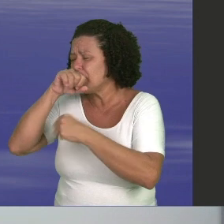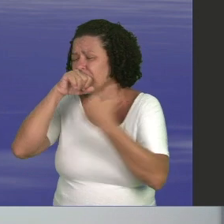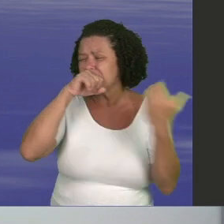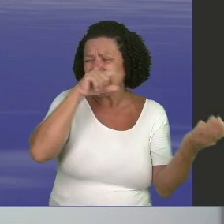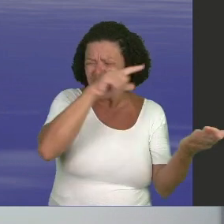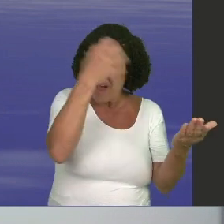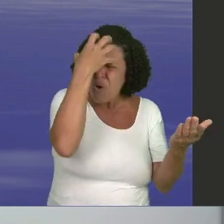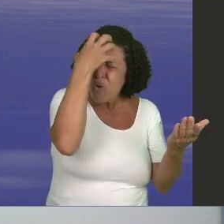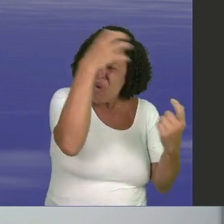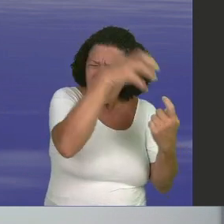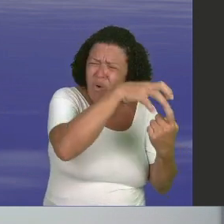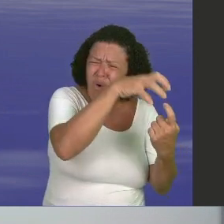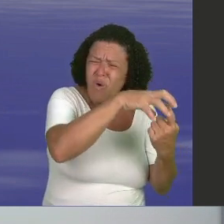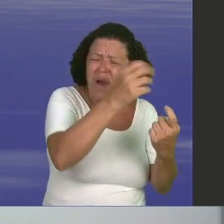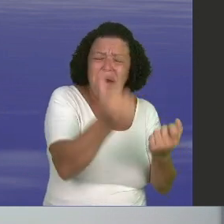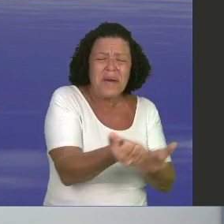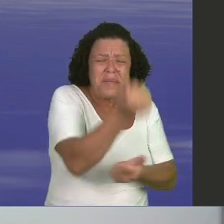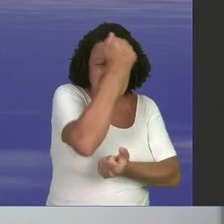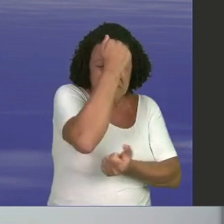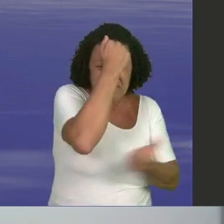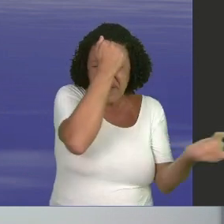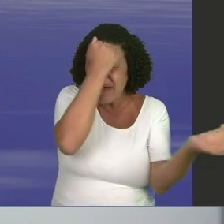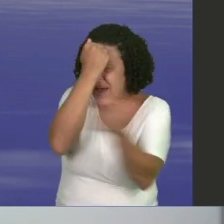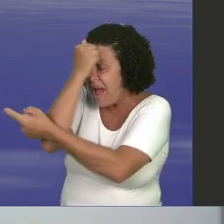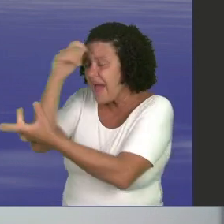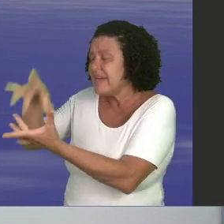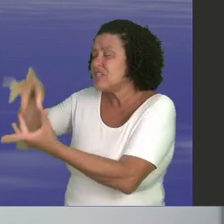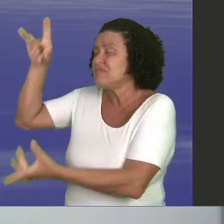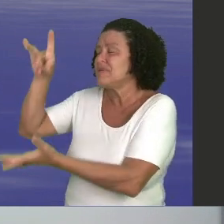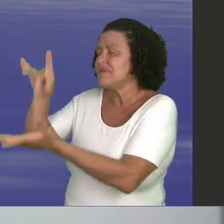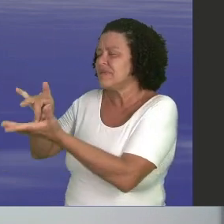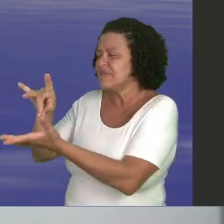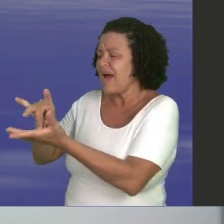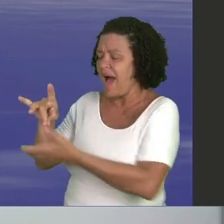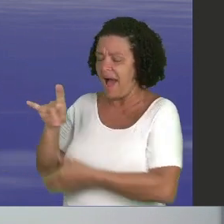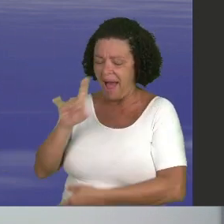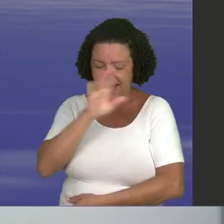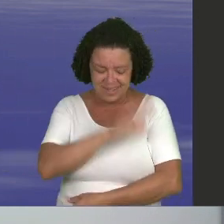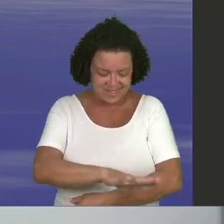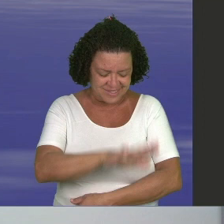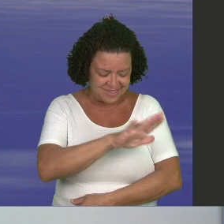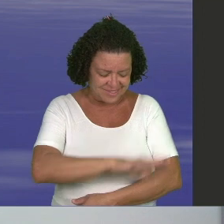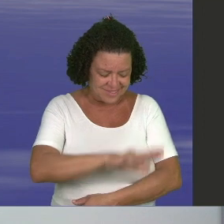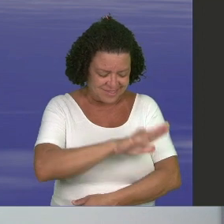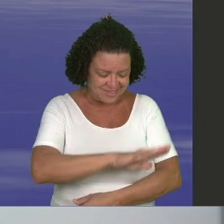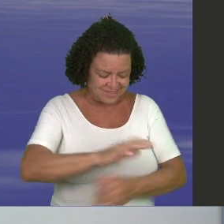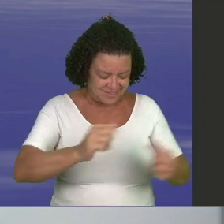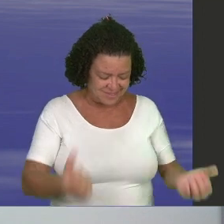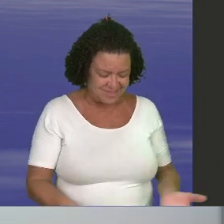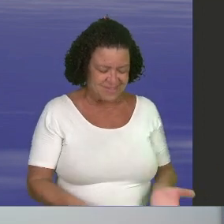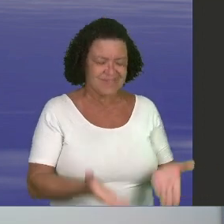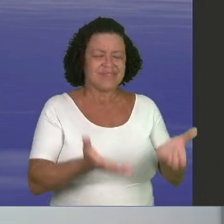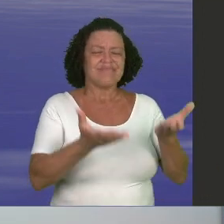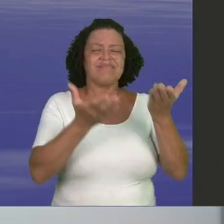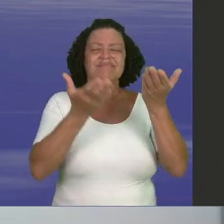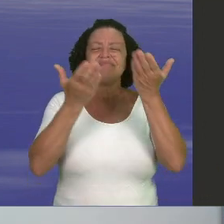arrependimento, ao espírito a verdade, à criança o guia, ao órfão o